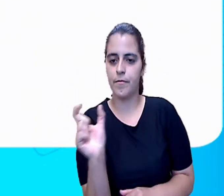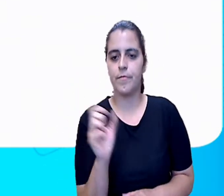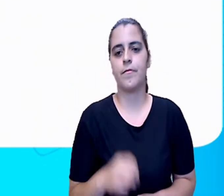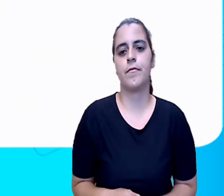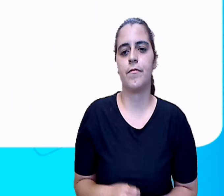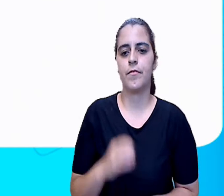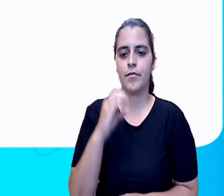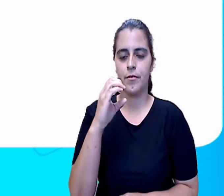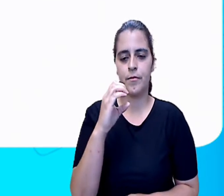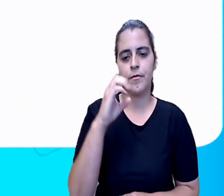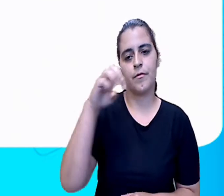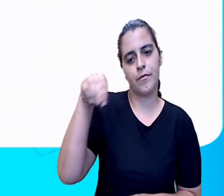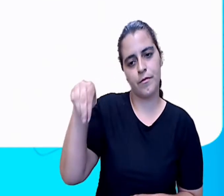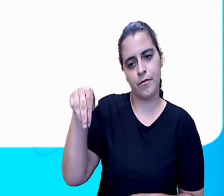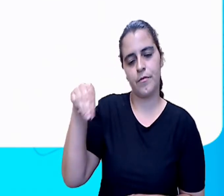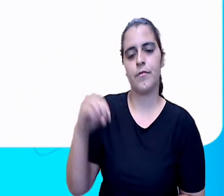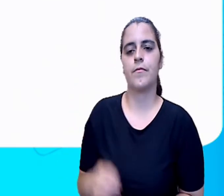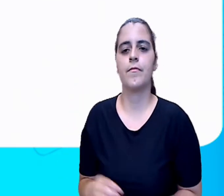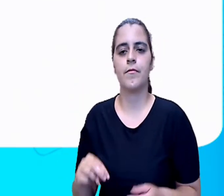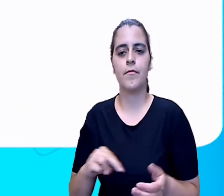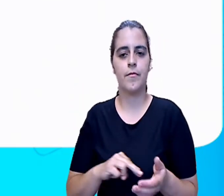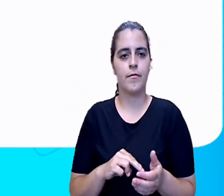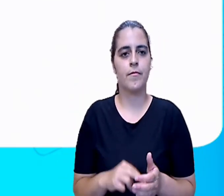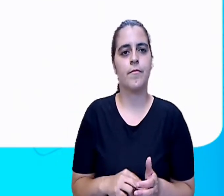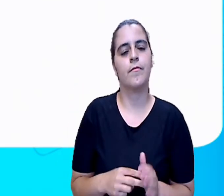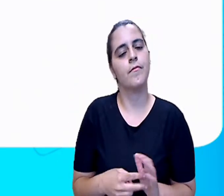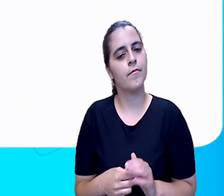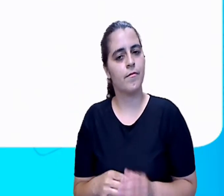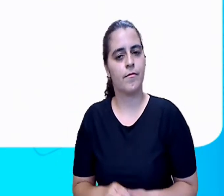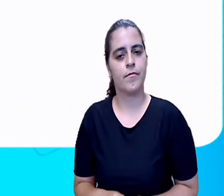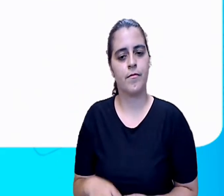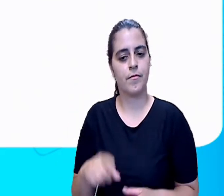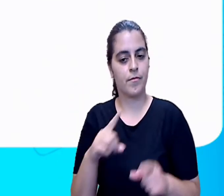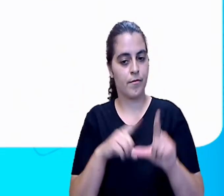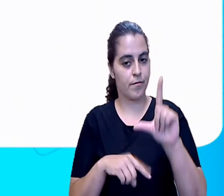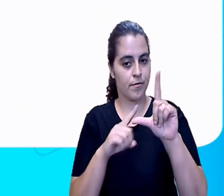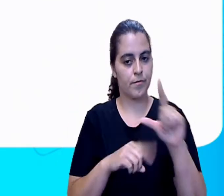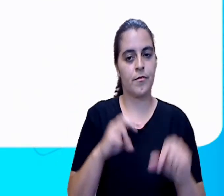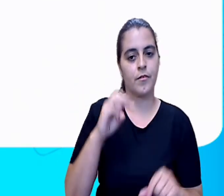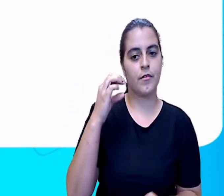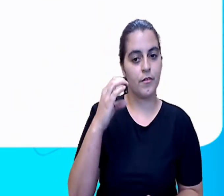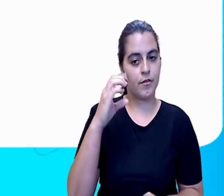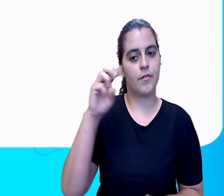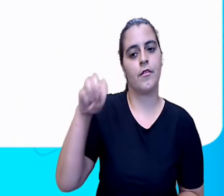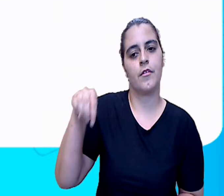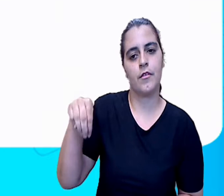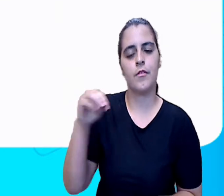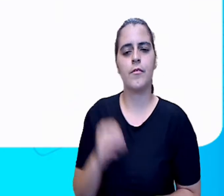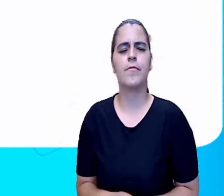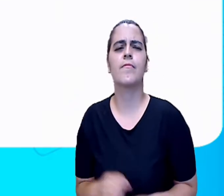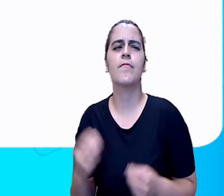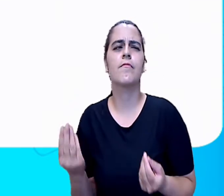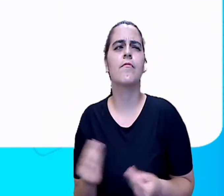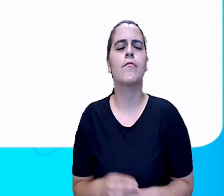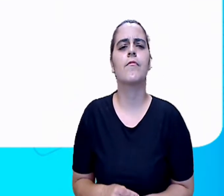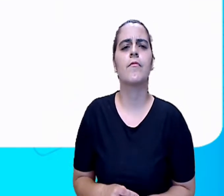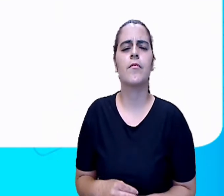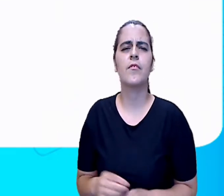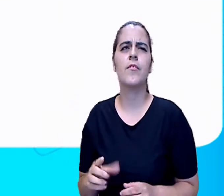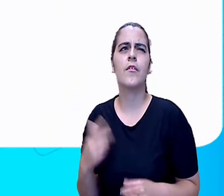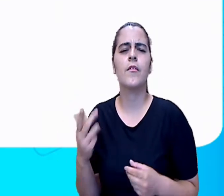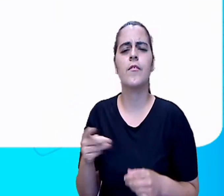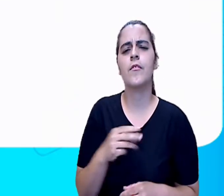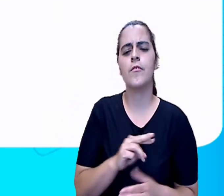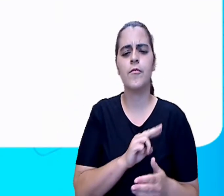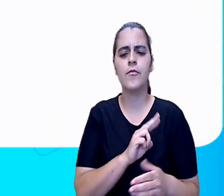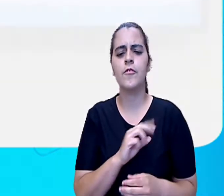palavra centímetros se abrevia usando as letras CM. Então, ao invés de